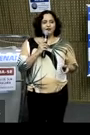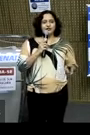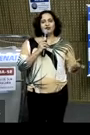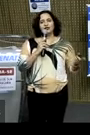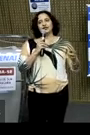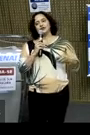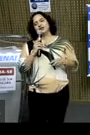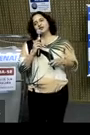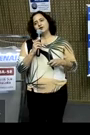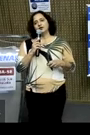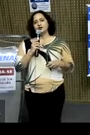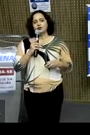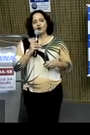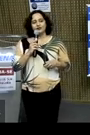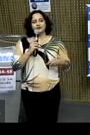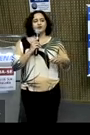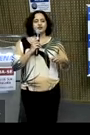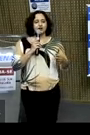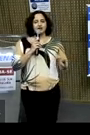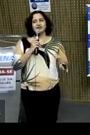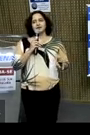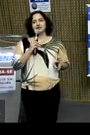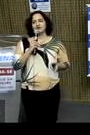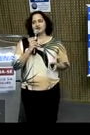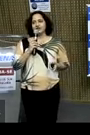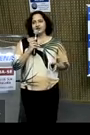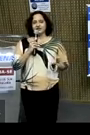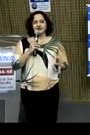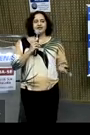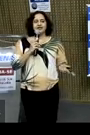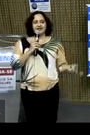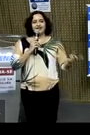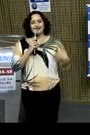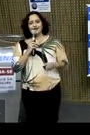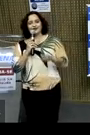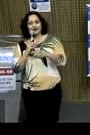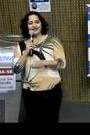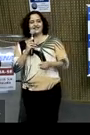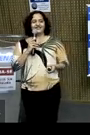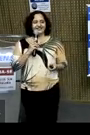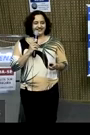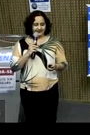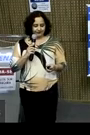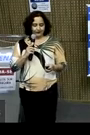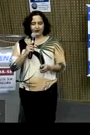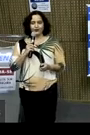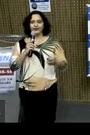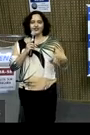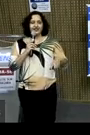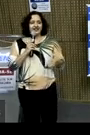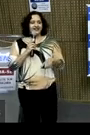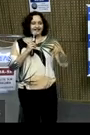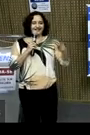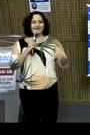do Covid. Só que a unidade do Aerorancho 4, nós não realizamos essa vacina, e quem realizou foi a vizinha. Então, eu